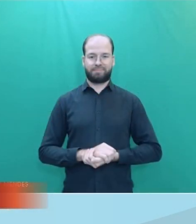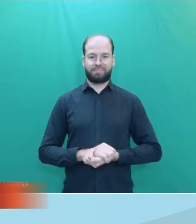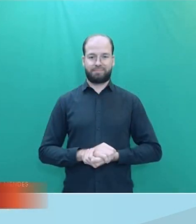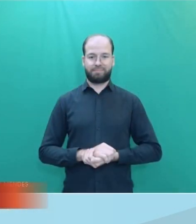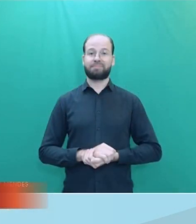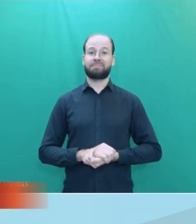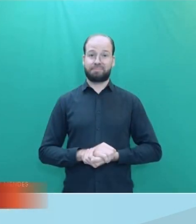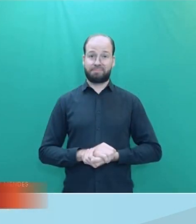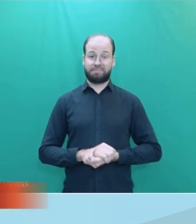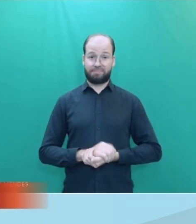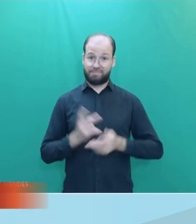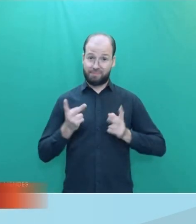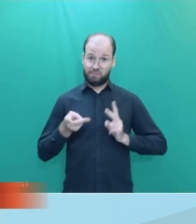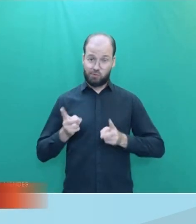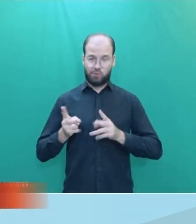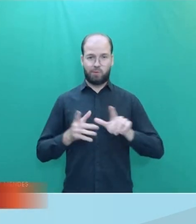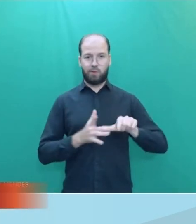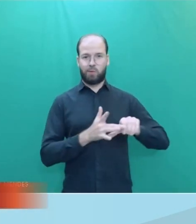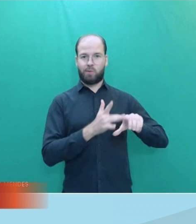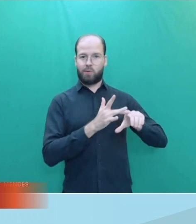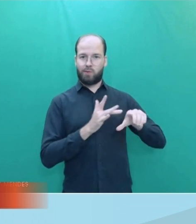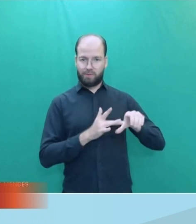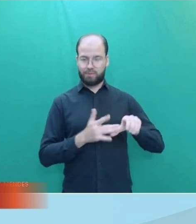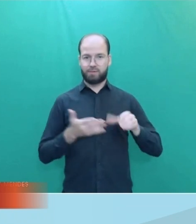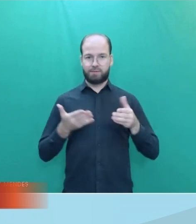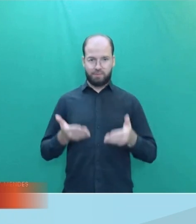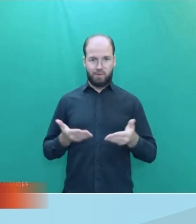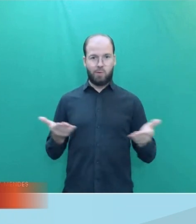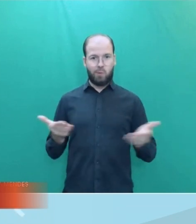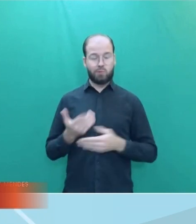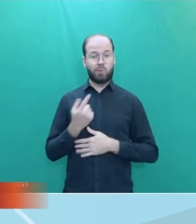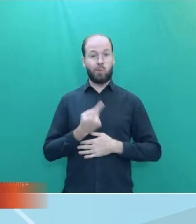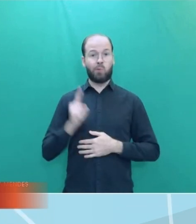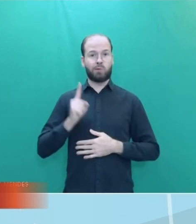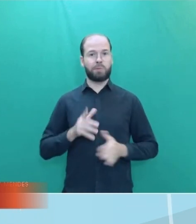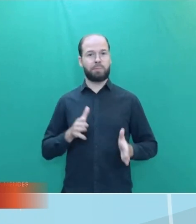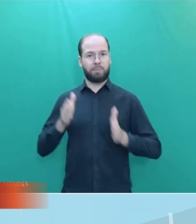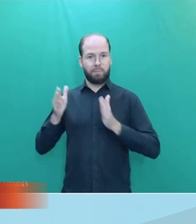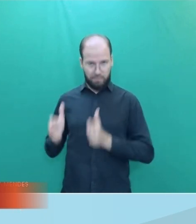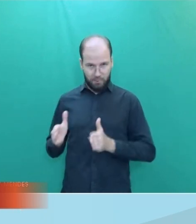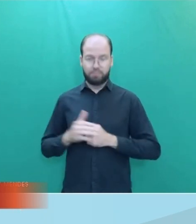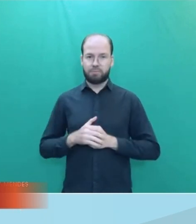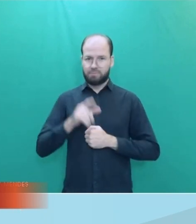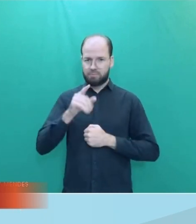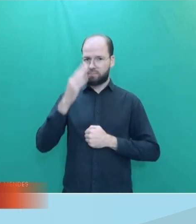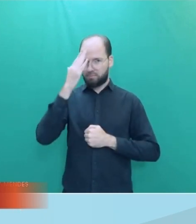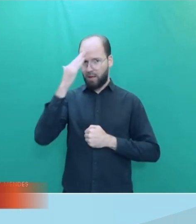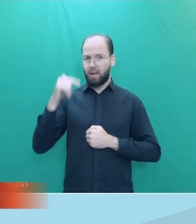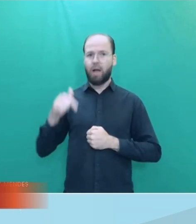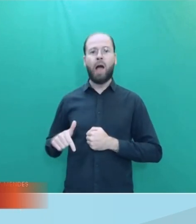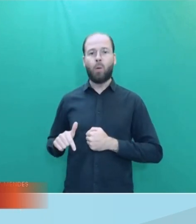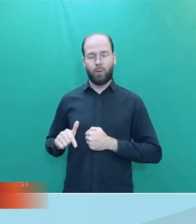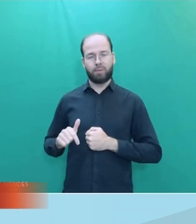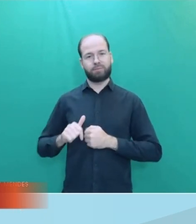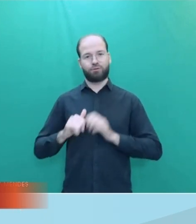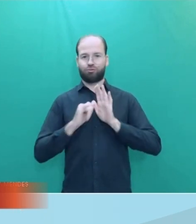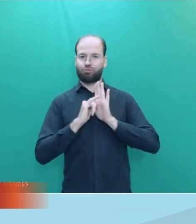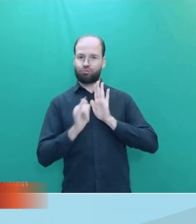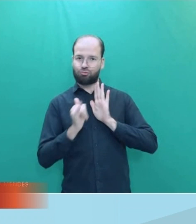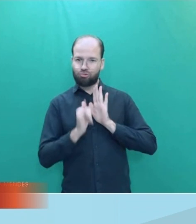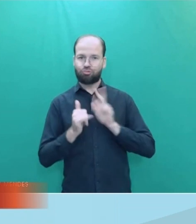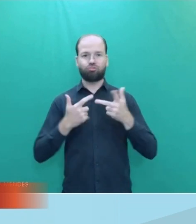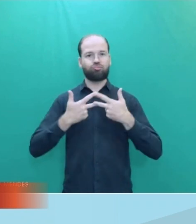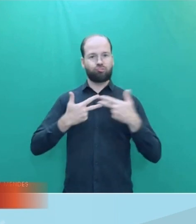Estamos de volta com Conexões de hoje. Esse é o último bloco e, como você sabe, ele é recheado de dicas, principalmente de